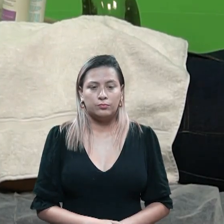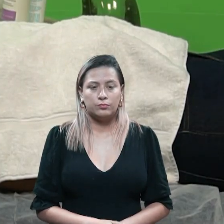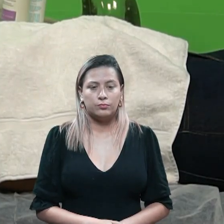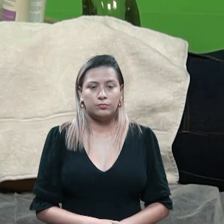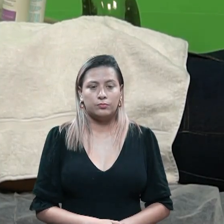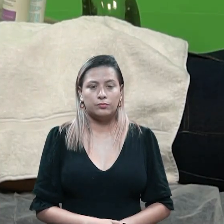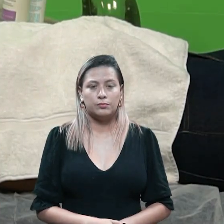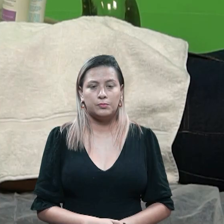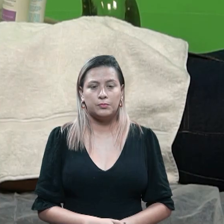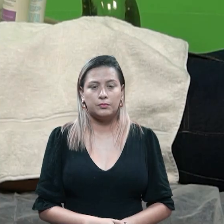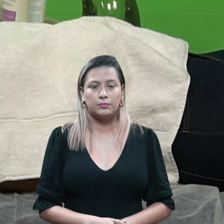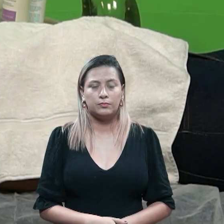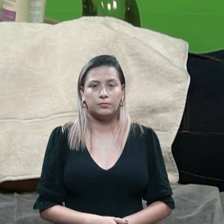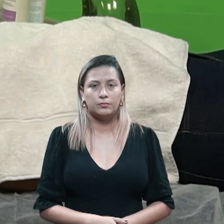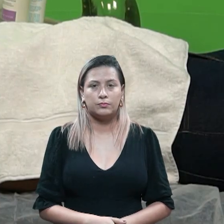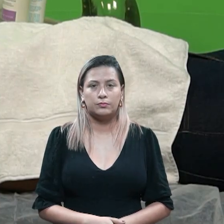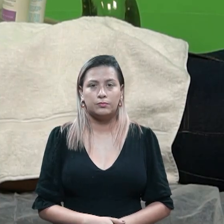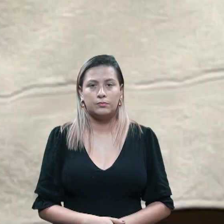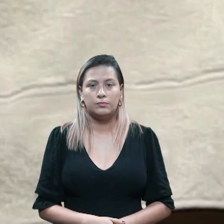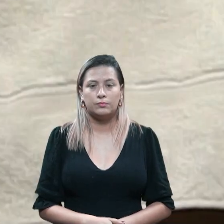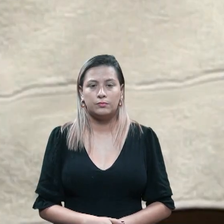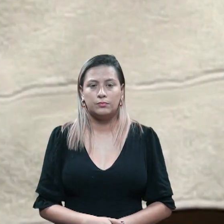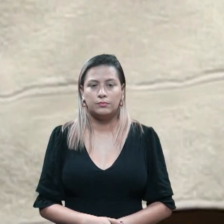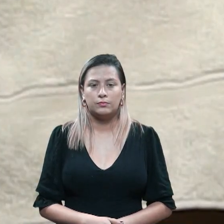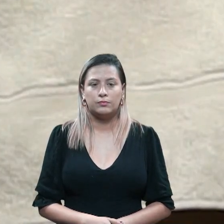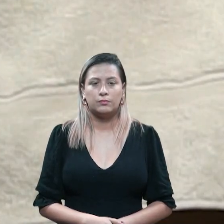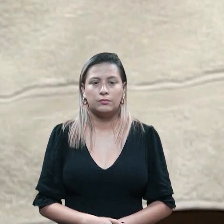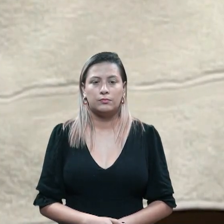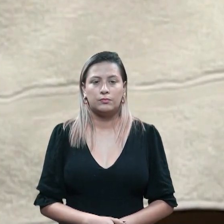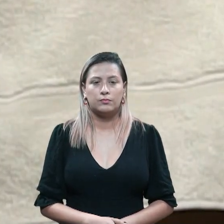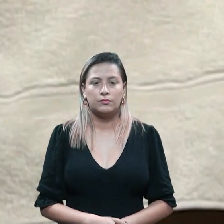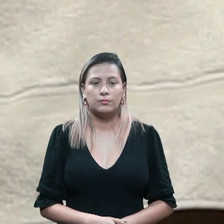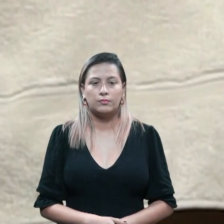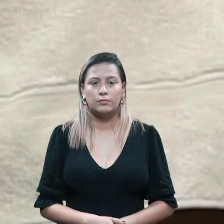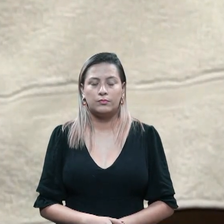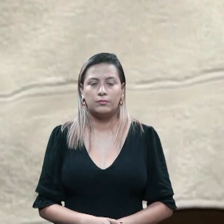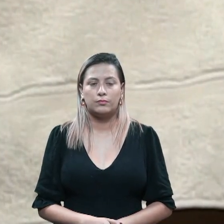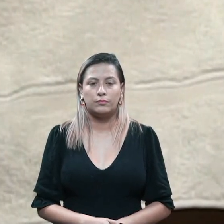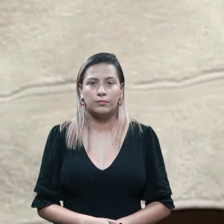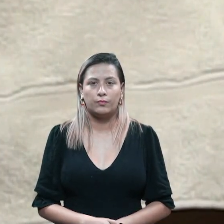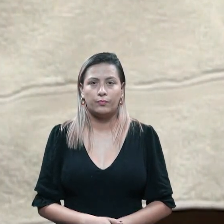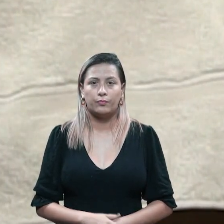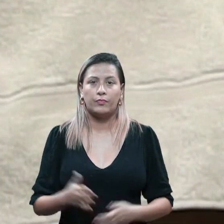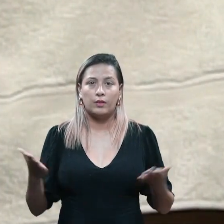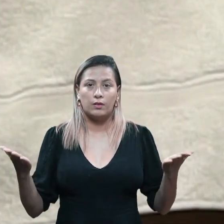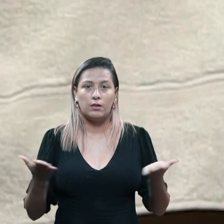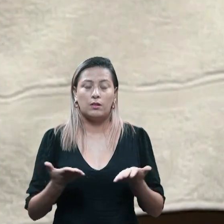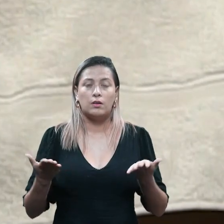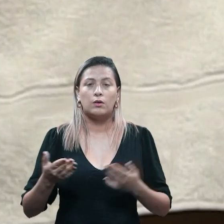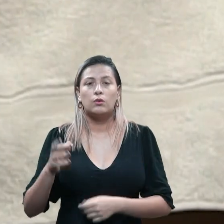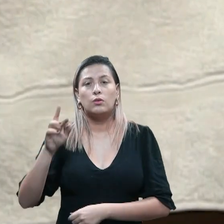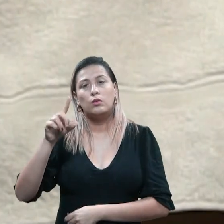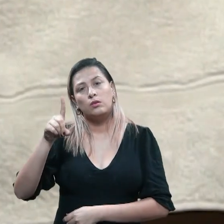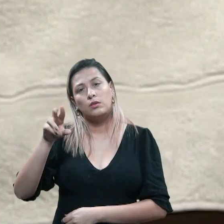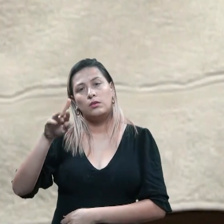por toda a superfície da pele. E agora nós vamos fazer a drenagem linfática.